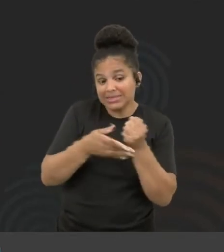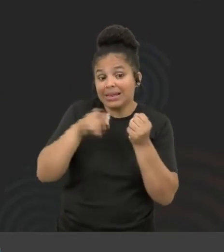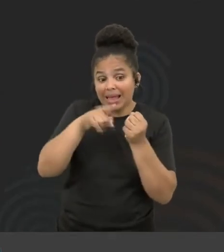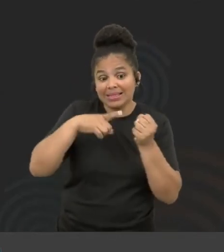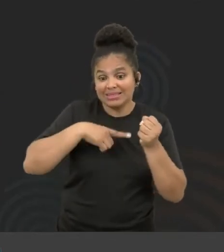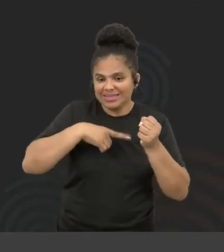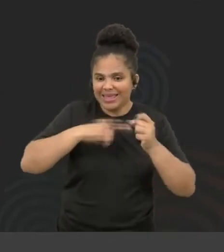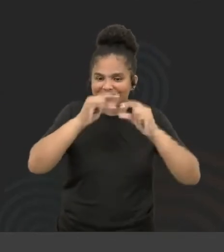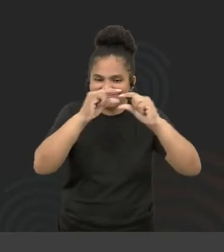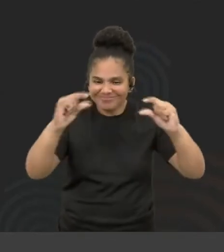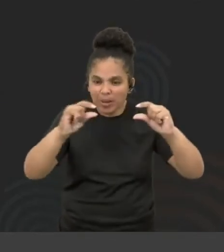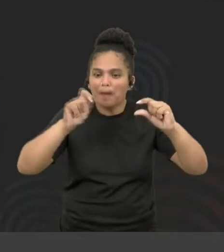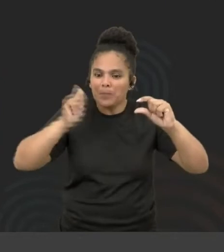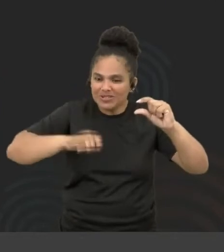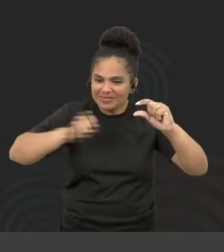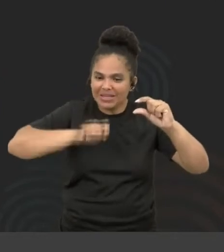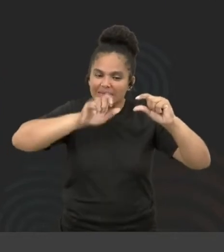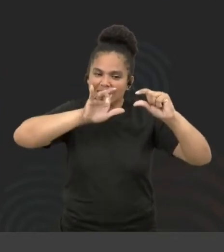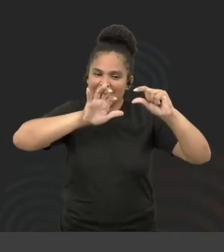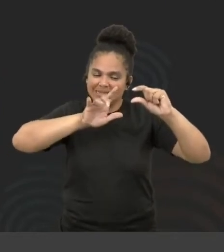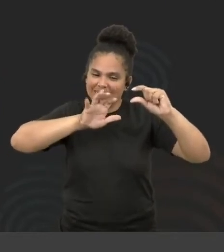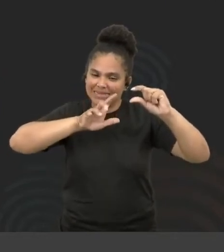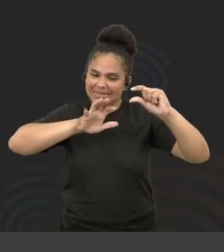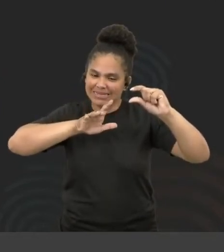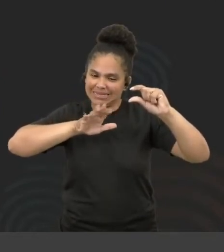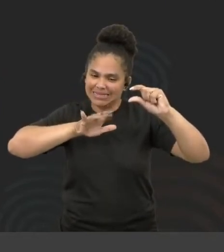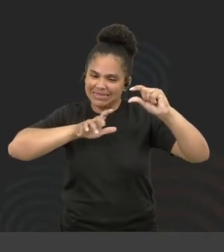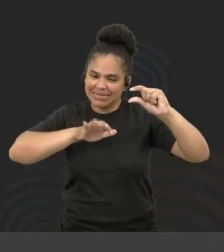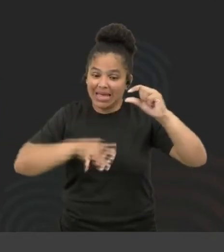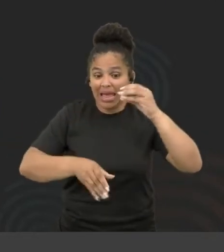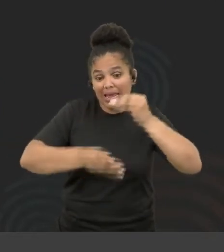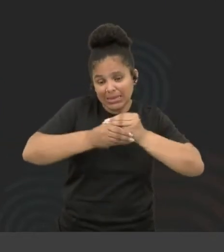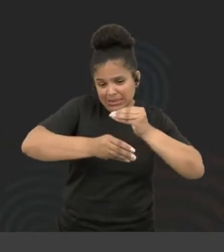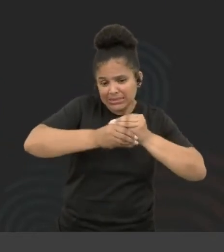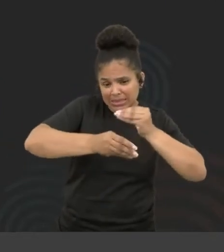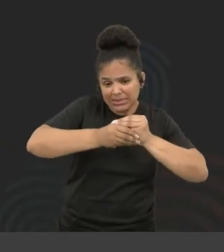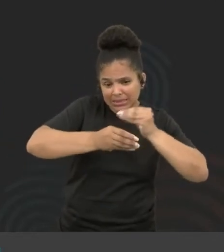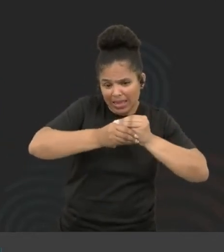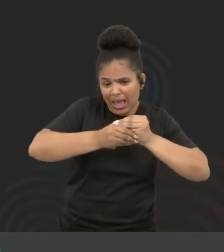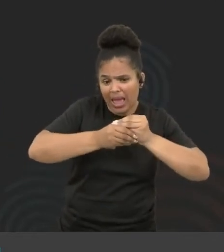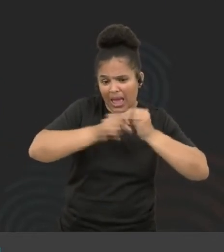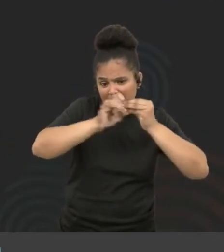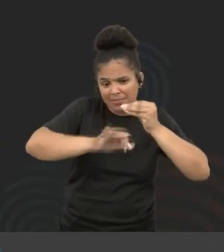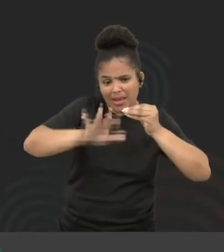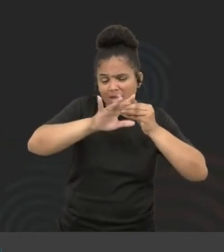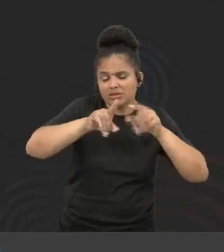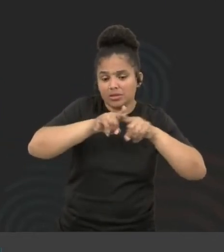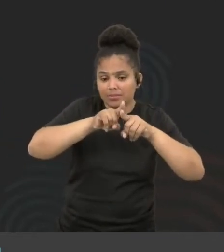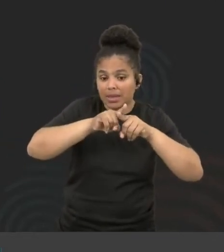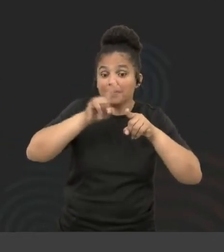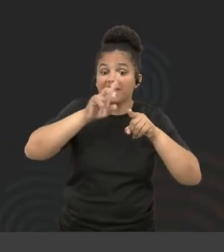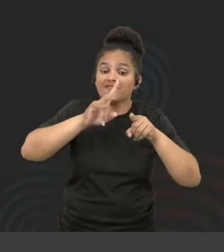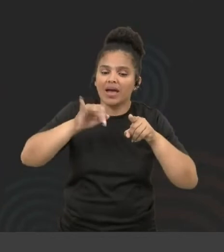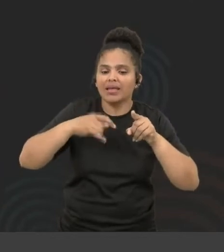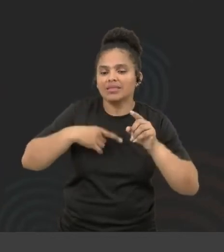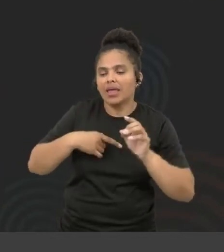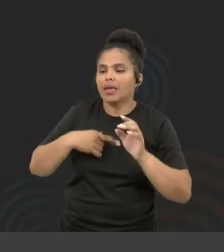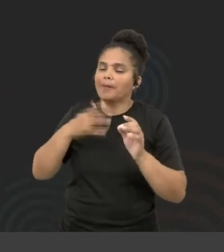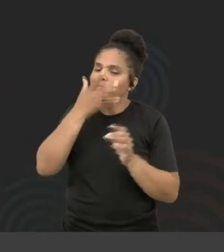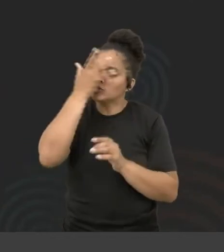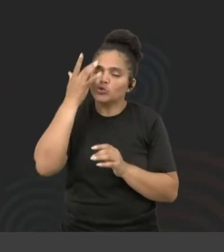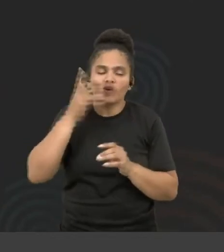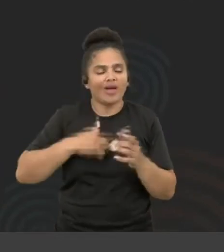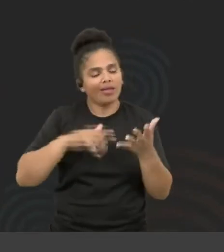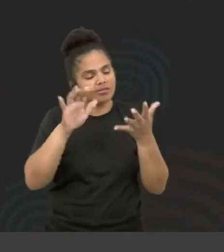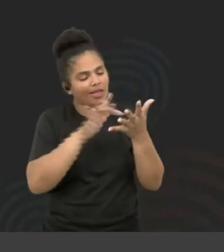o texto alternativo. Lá você pode acrescentar esse conteúdo num texto alternativo que vai ser exibido para quem estiver navegando com o leitor